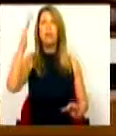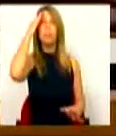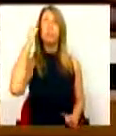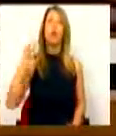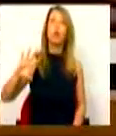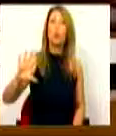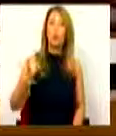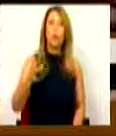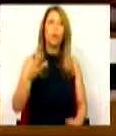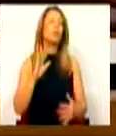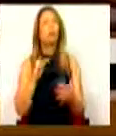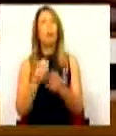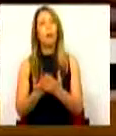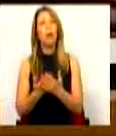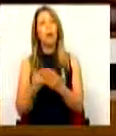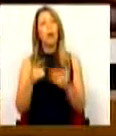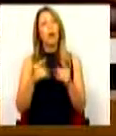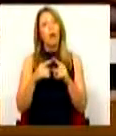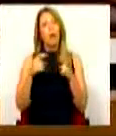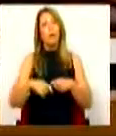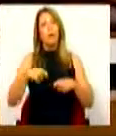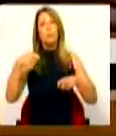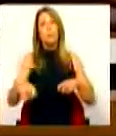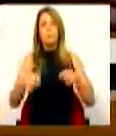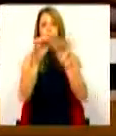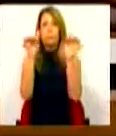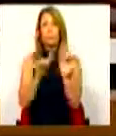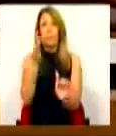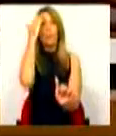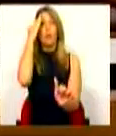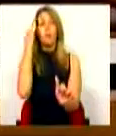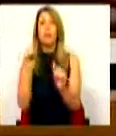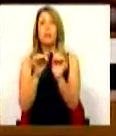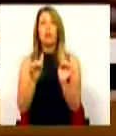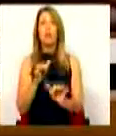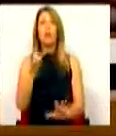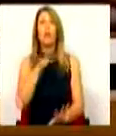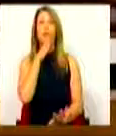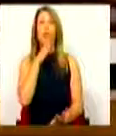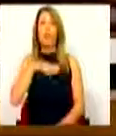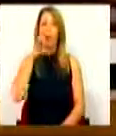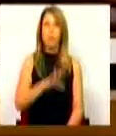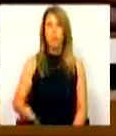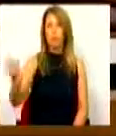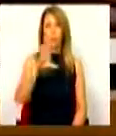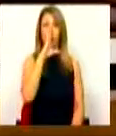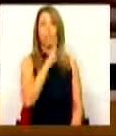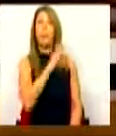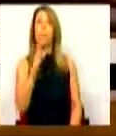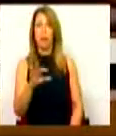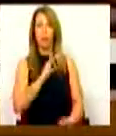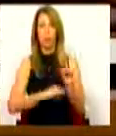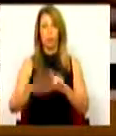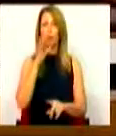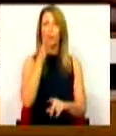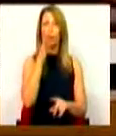em modernizar e alargar a capacidade do sistema ferroviário nacional. Na prática, senhores deputados, a